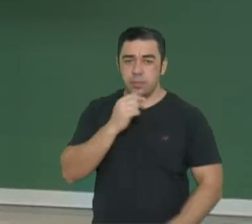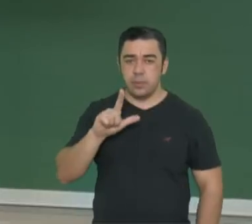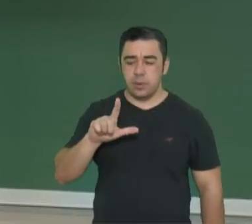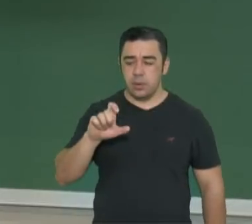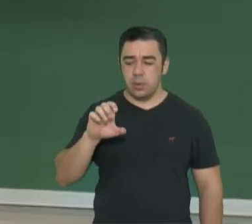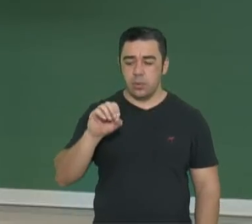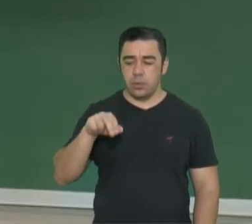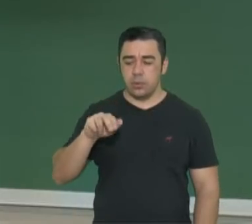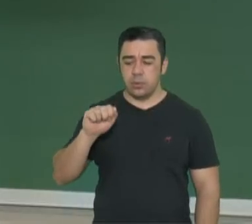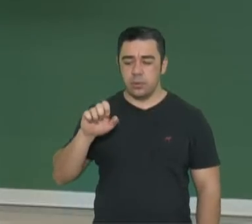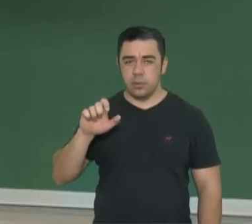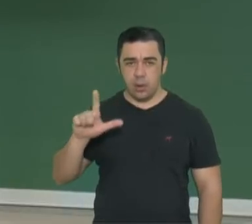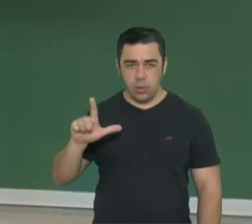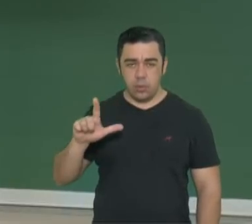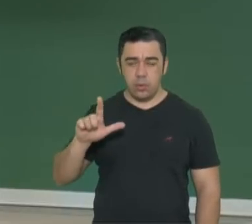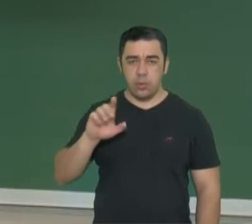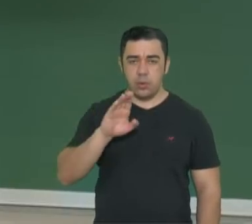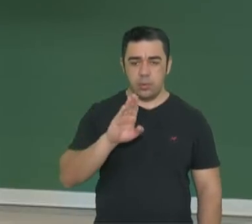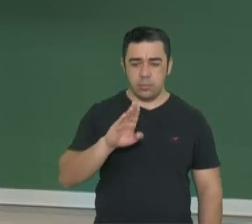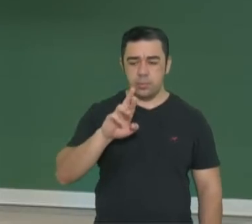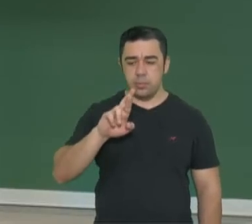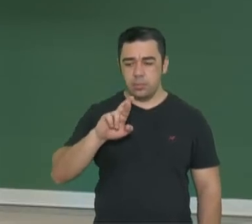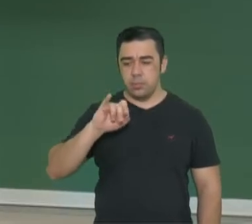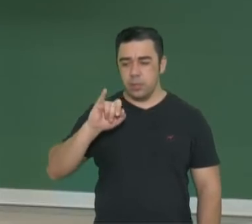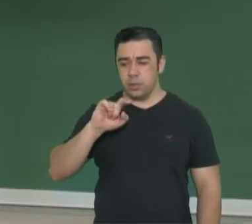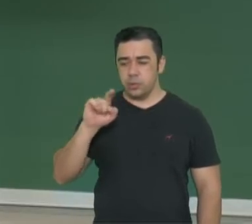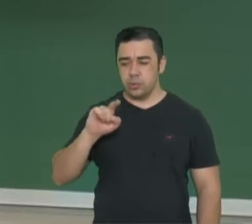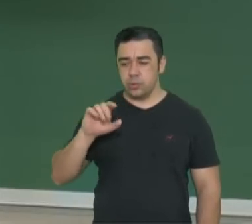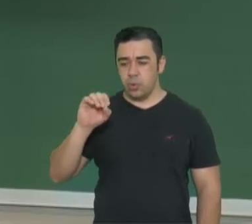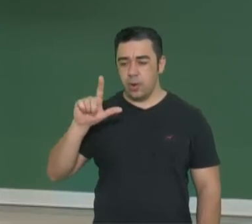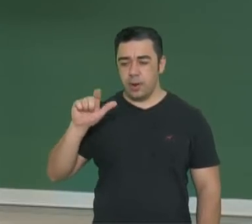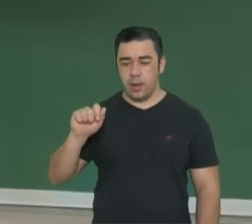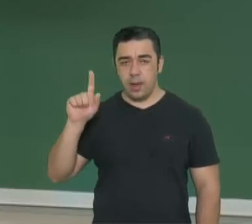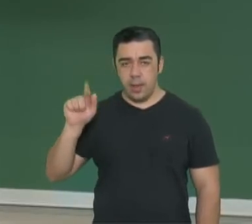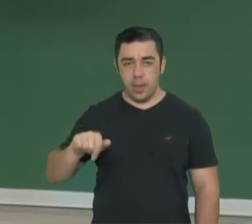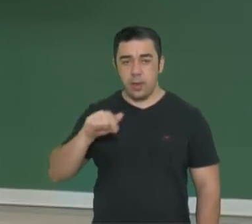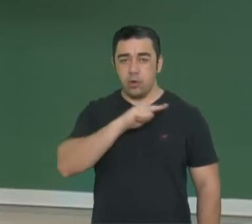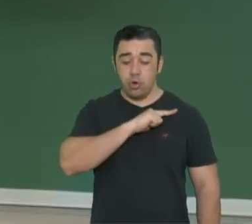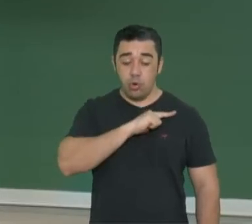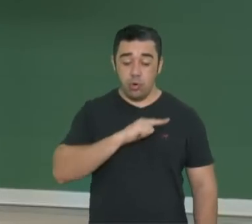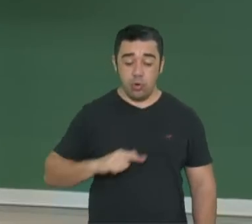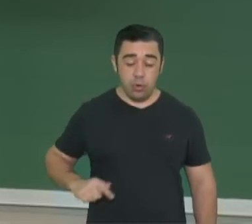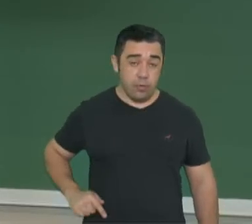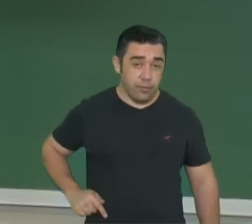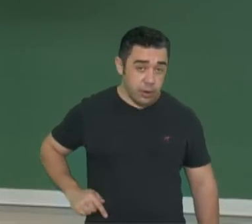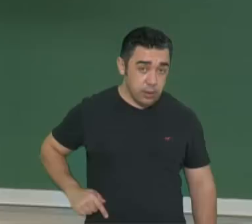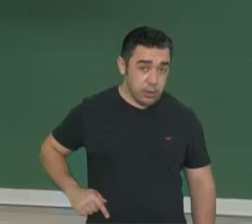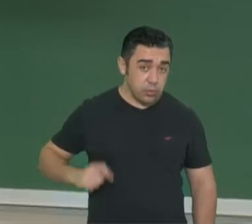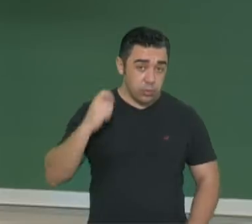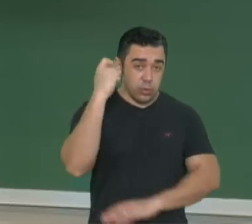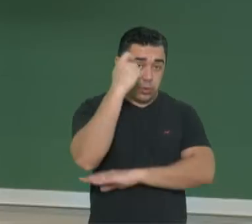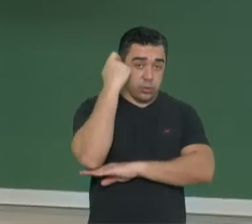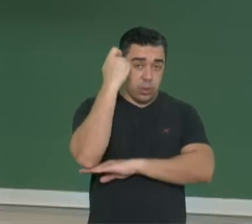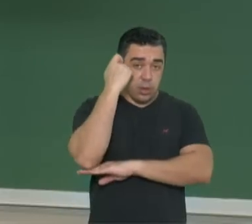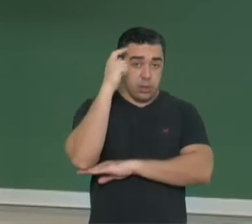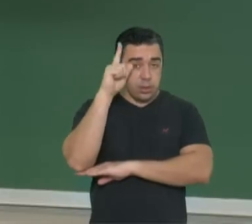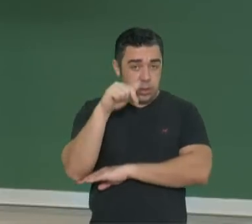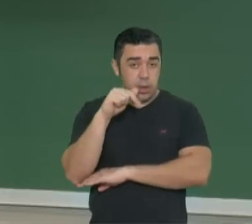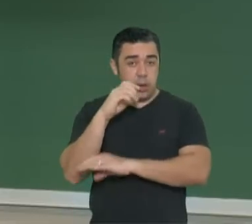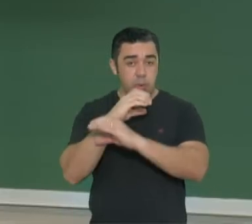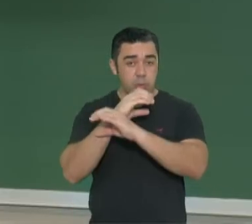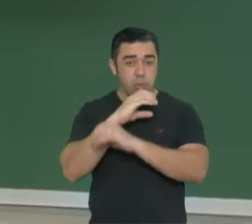Leonel Brizola, que à época era governador do Rio Grande do Sul e era cunhado do João